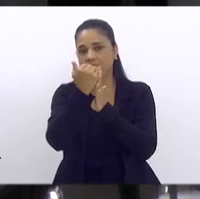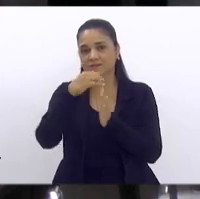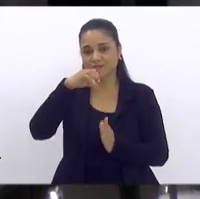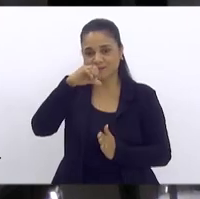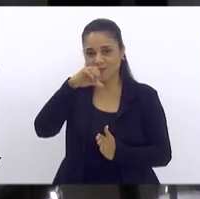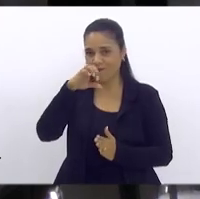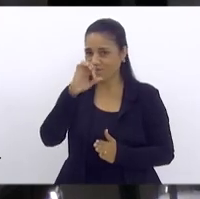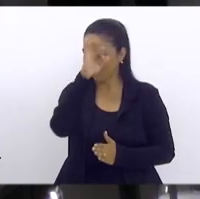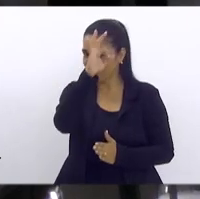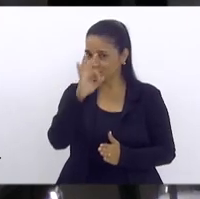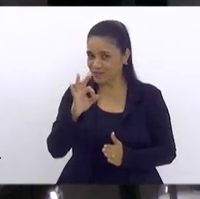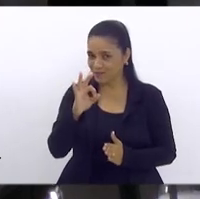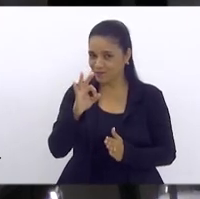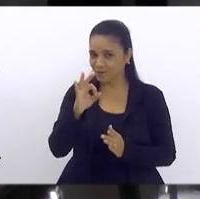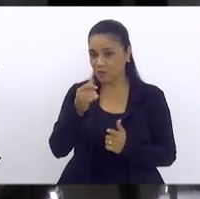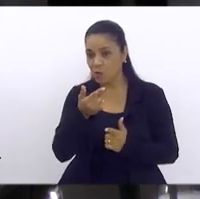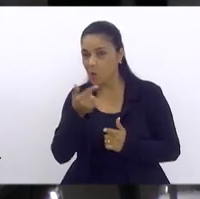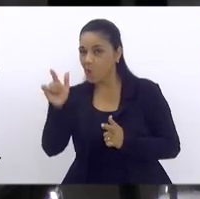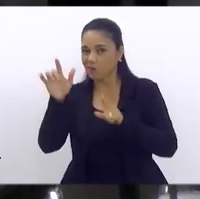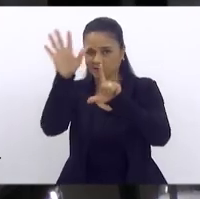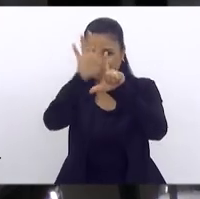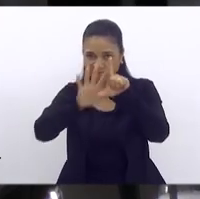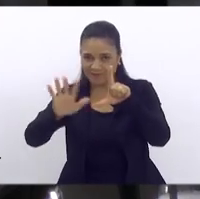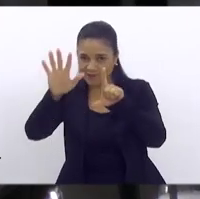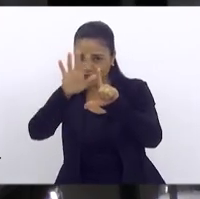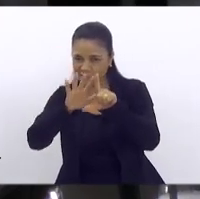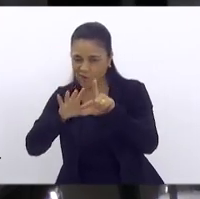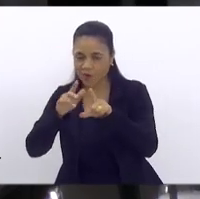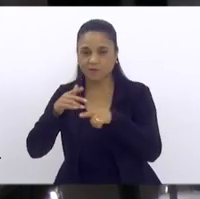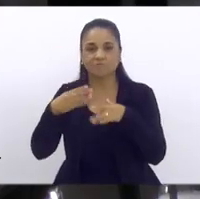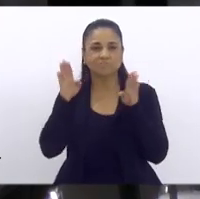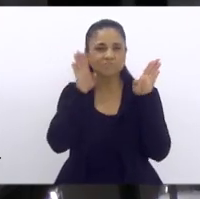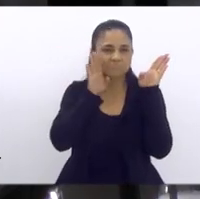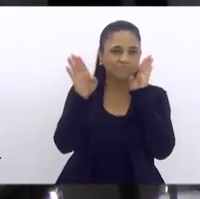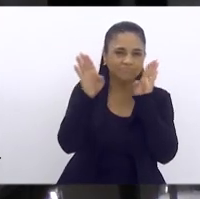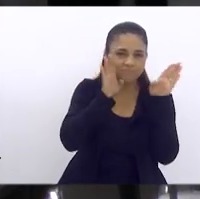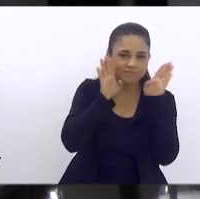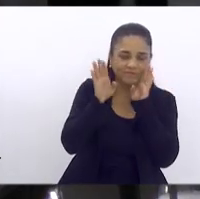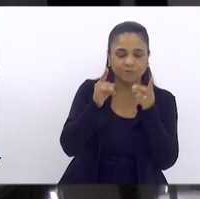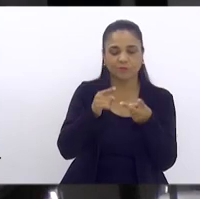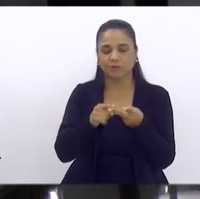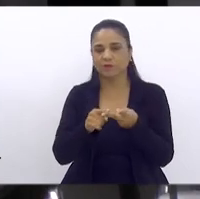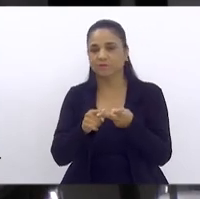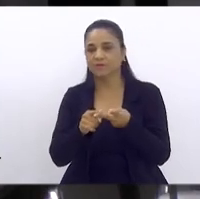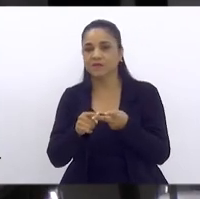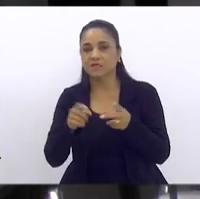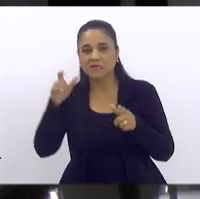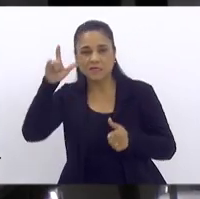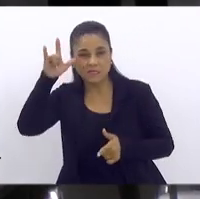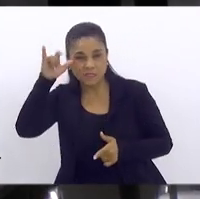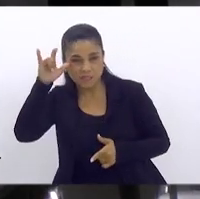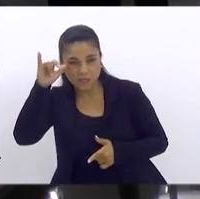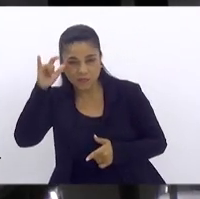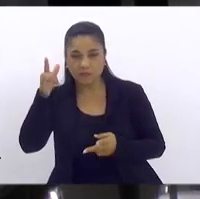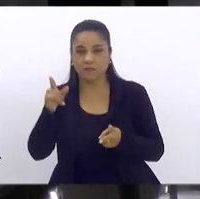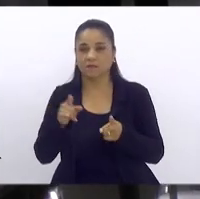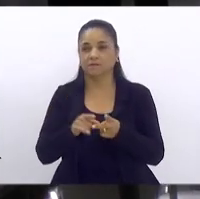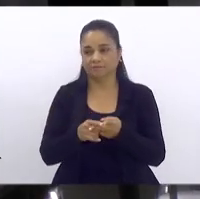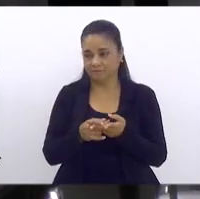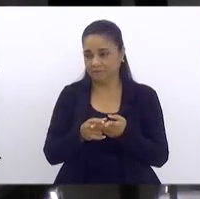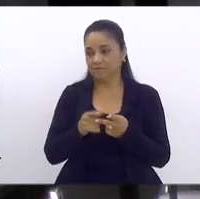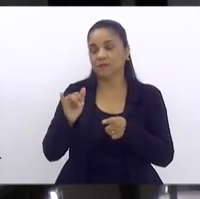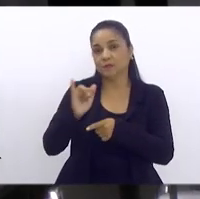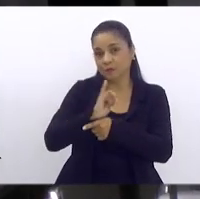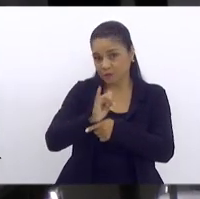9%, do que nas outras plataformas monitoradas, o Instagram, o Facebook e o YouTube. Então, a gente entende, né, que o Twitter, sendo